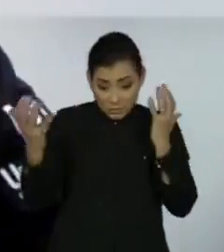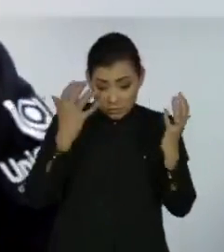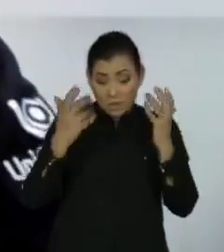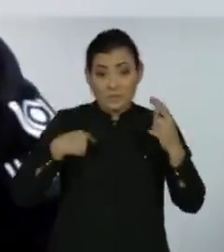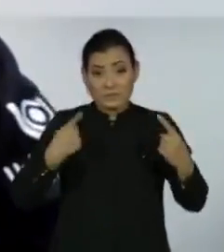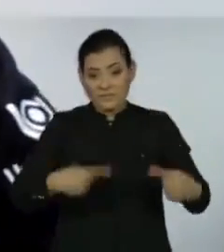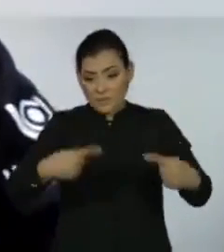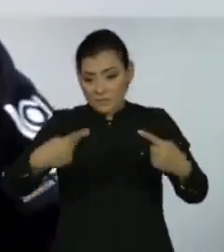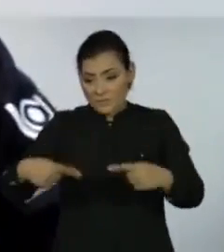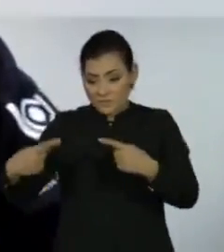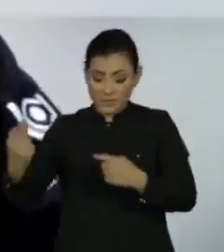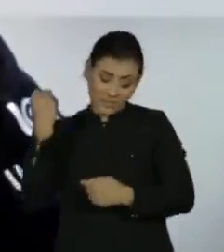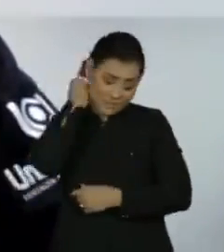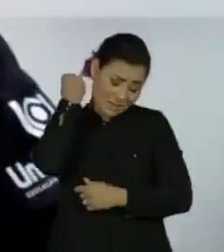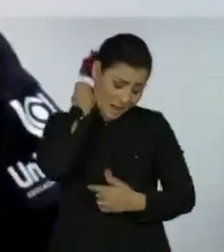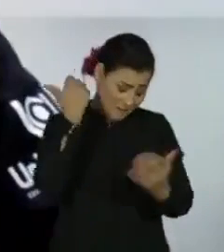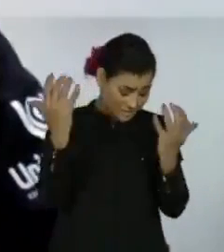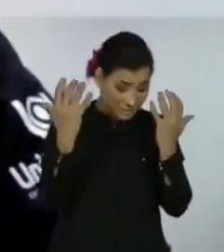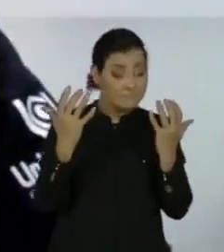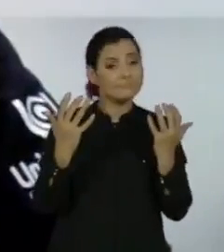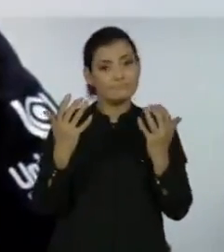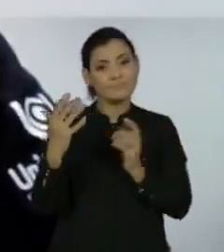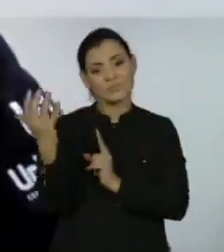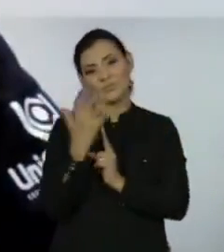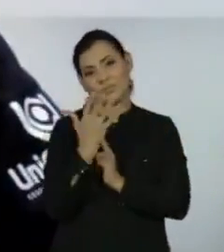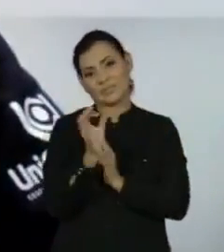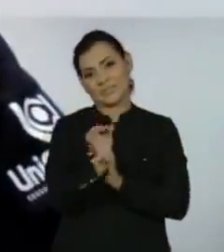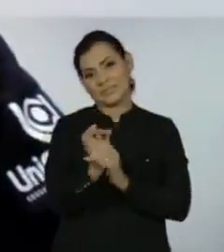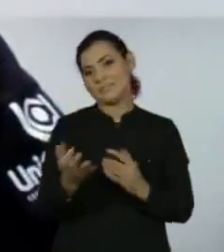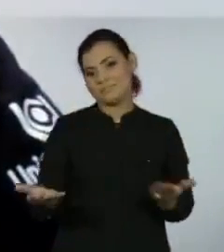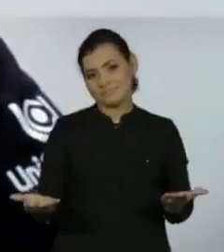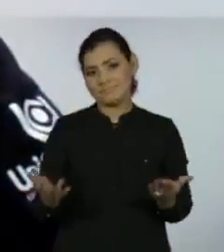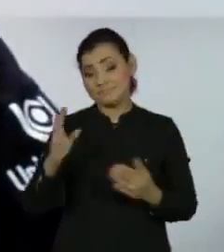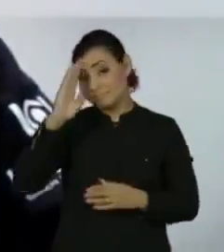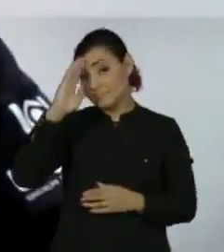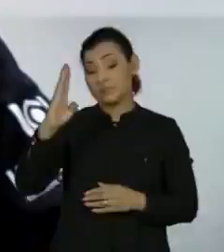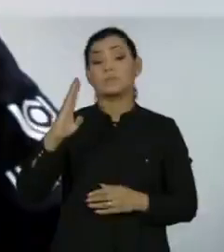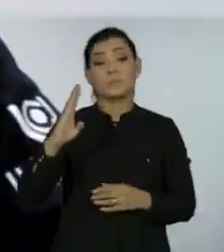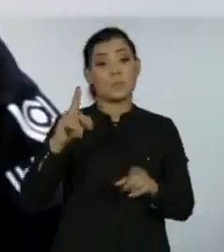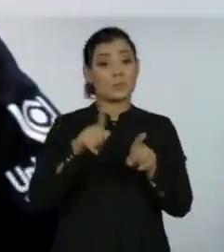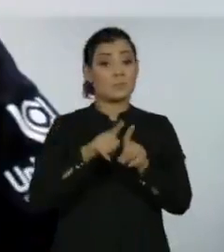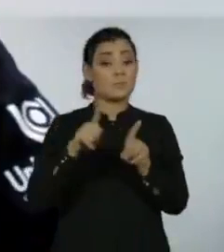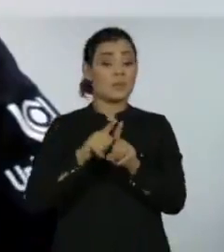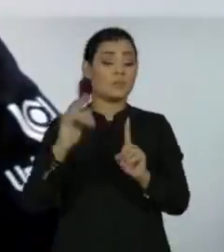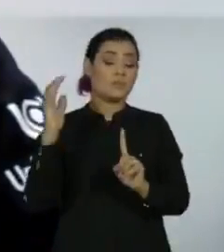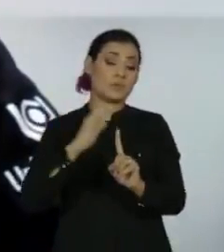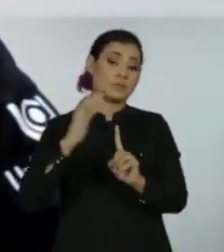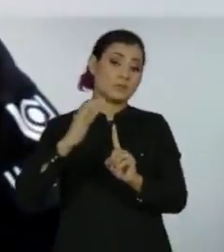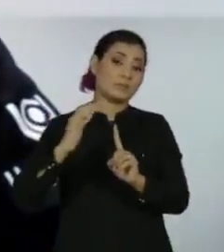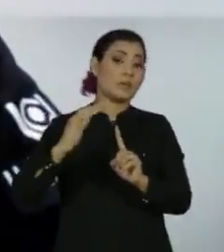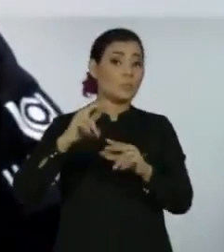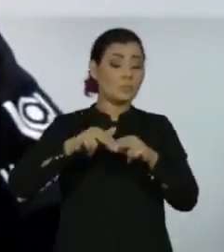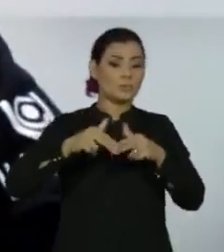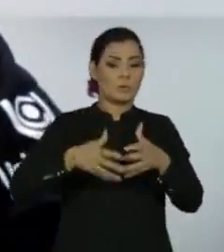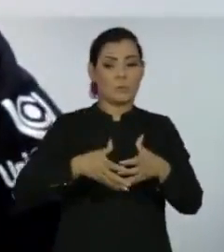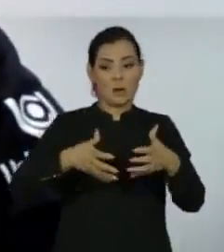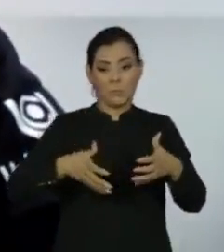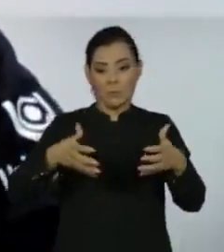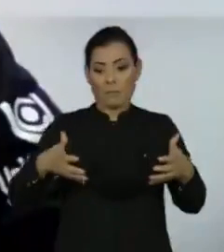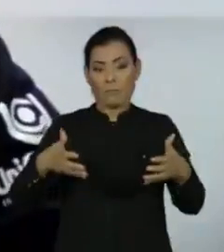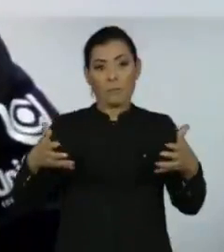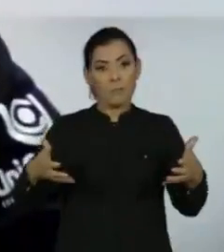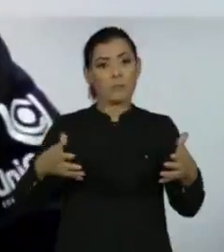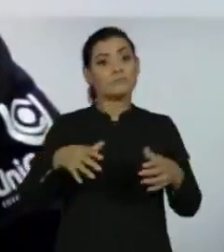de desafios, o estresse do cotidiano, são por si alguns dos fatores que acabam elevando e dando esse crescente